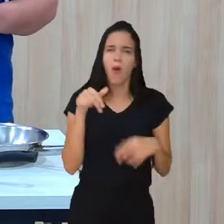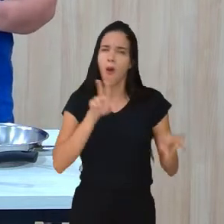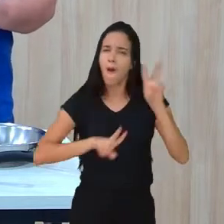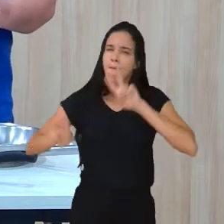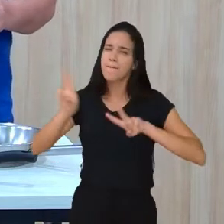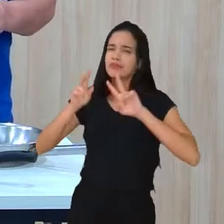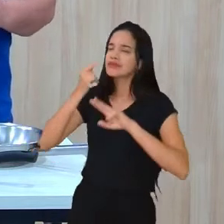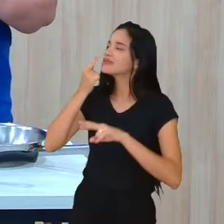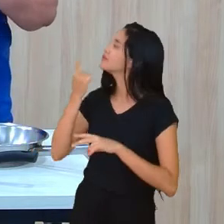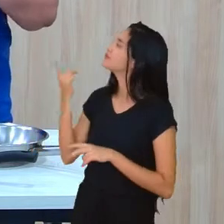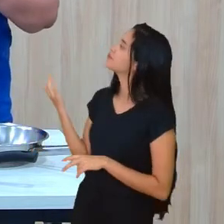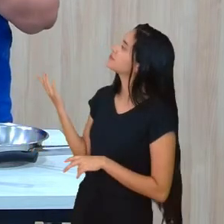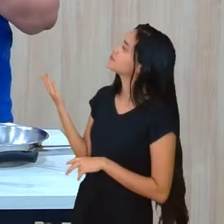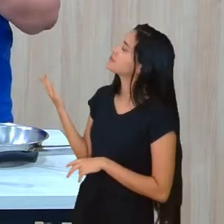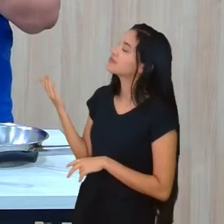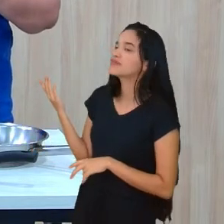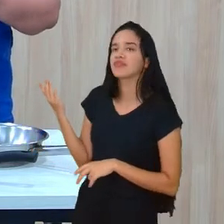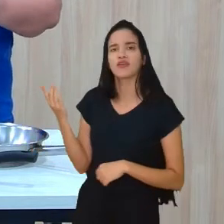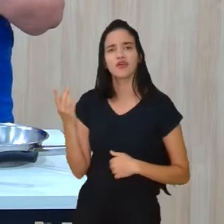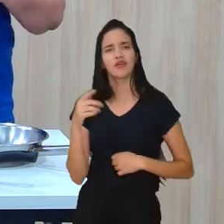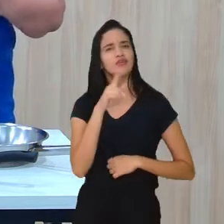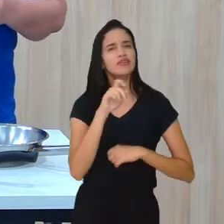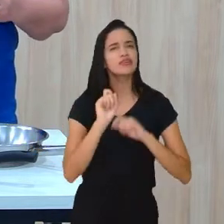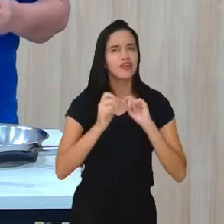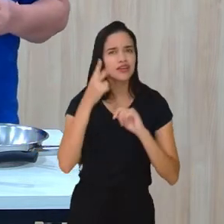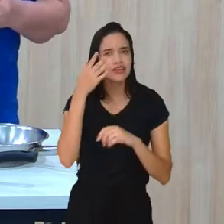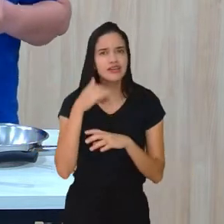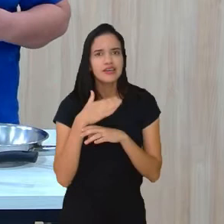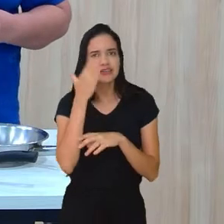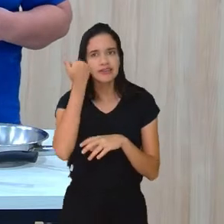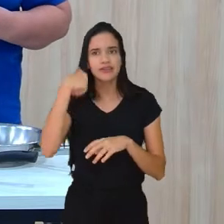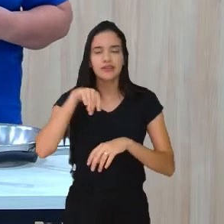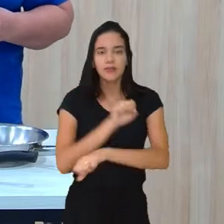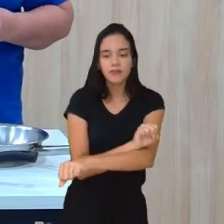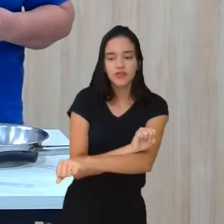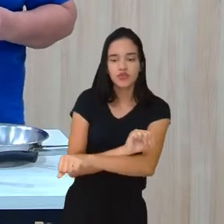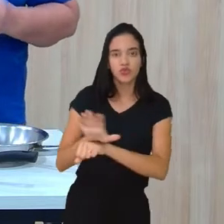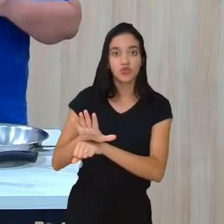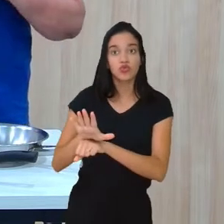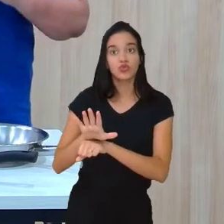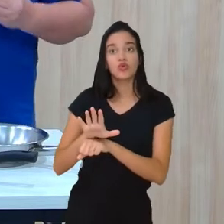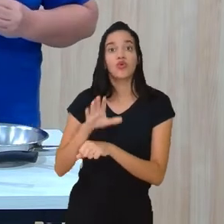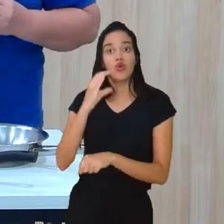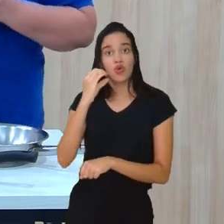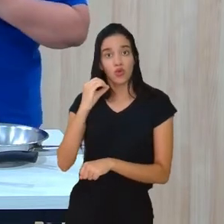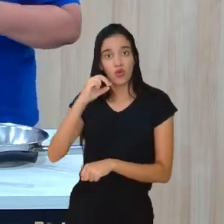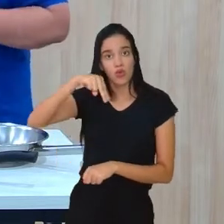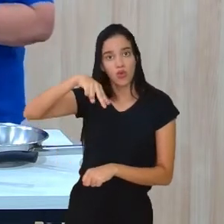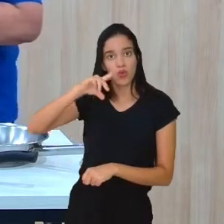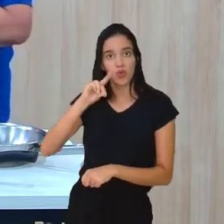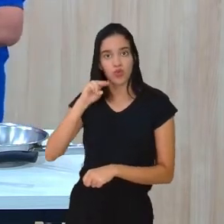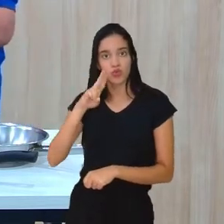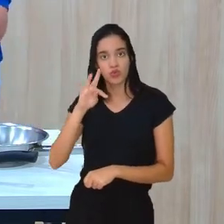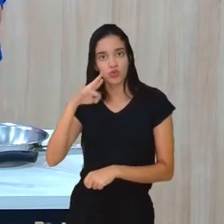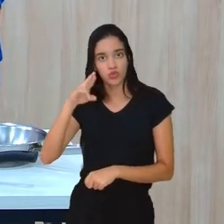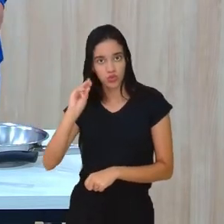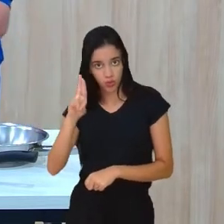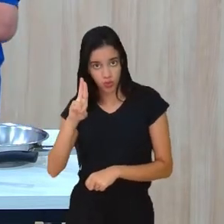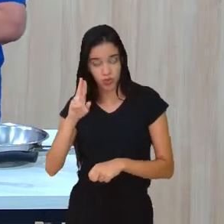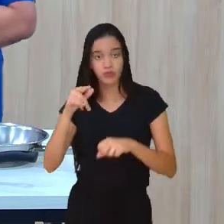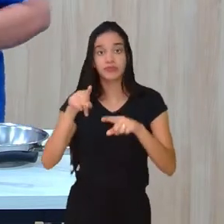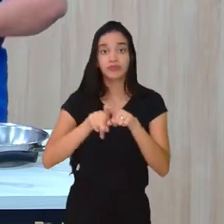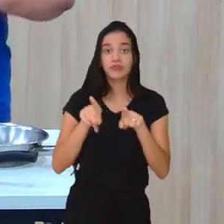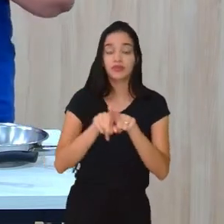que vocês são capazes de arriscar o que é isolante e o que é condutor? Lembrando do que eu estou aqui falando de uma forma